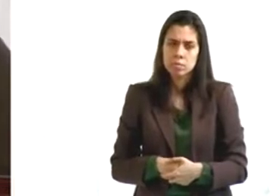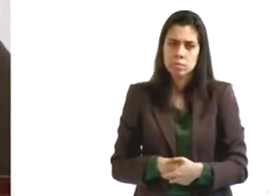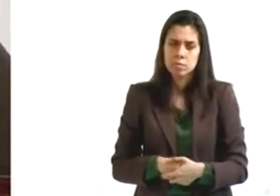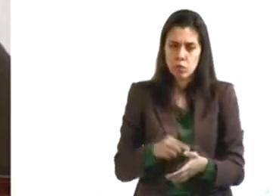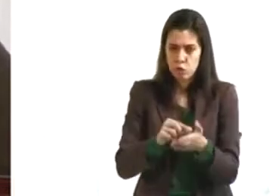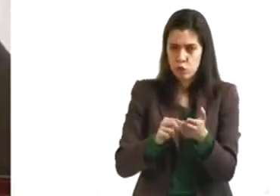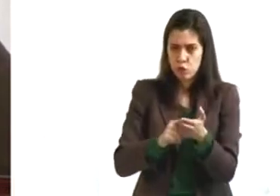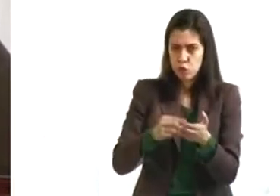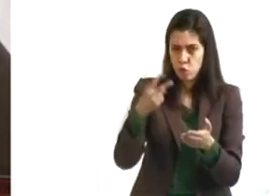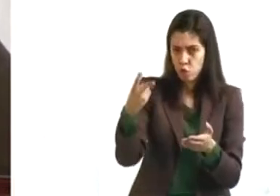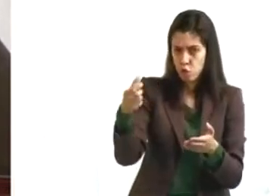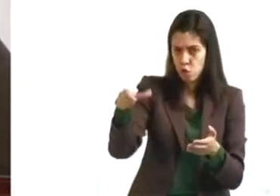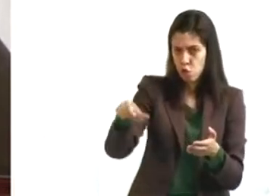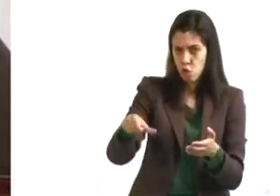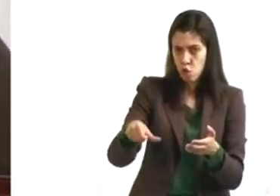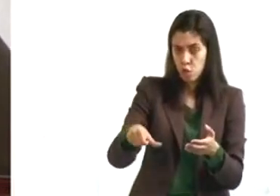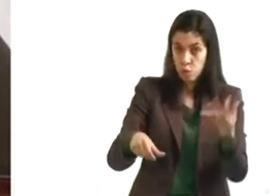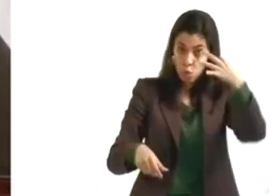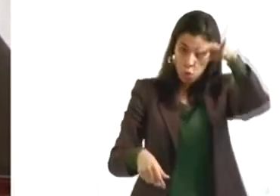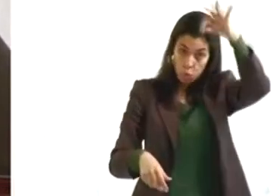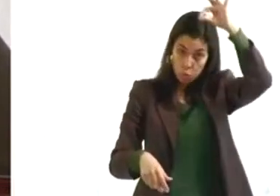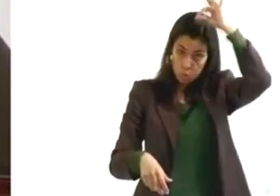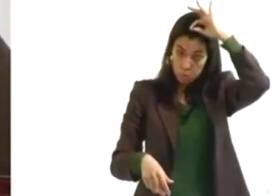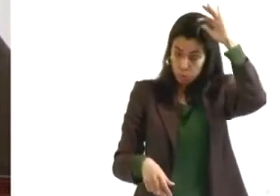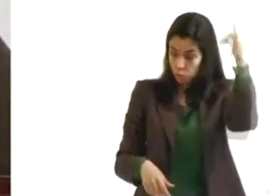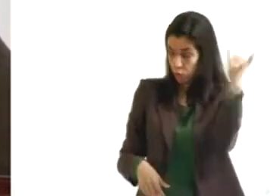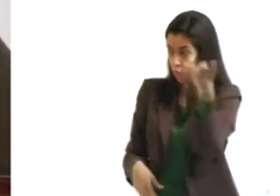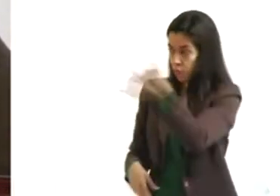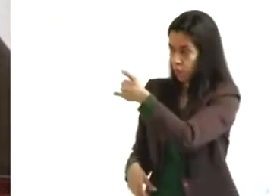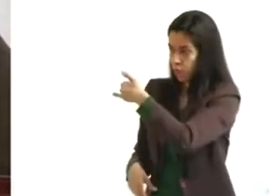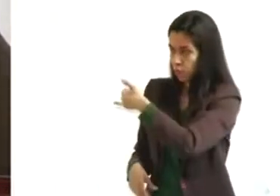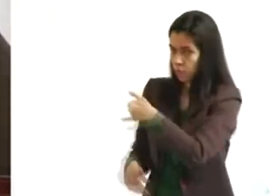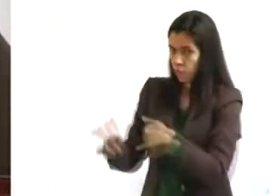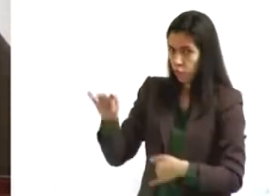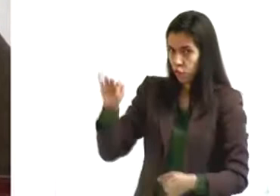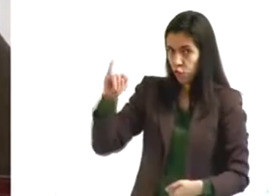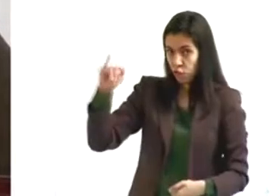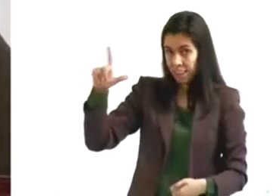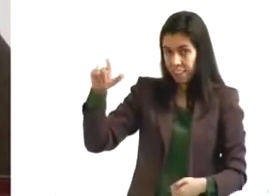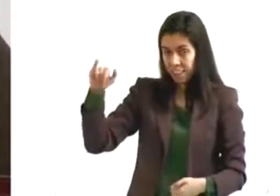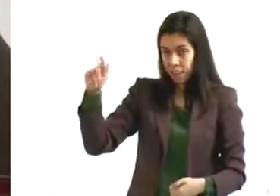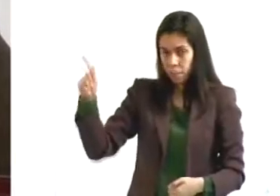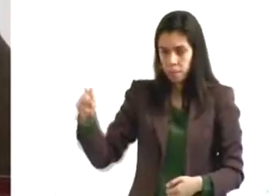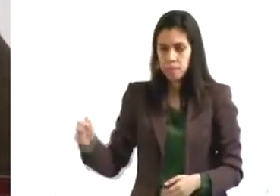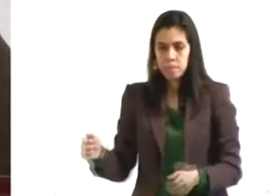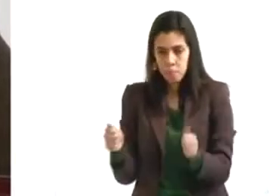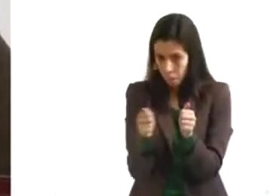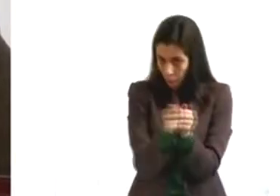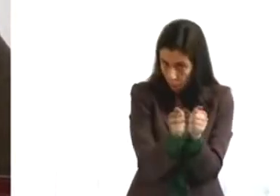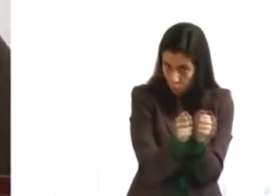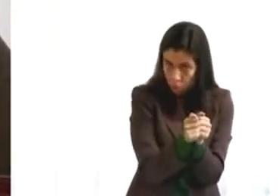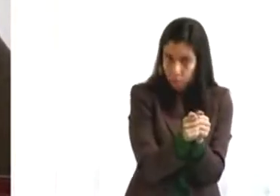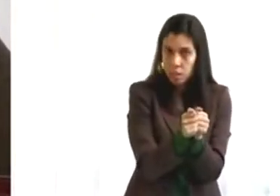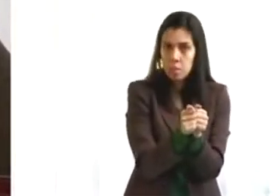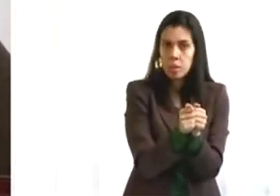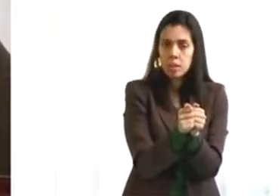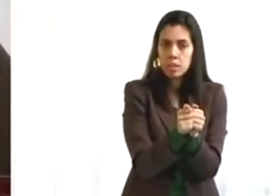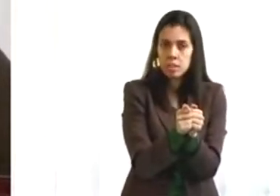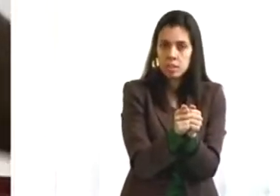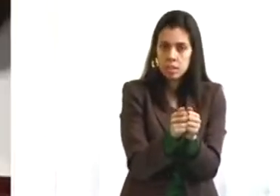29. Então disse o Espírito a Filipe: aproxima-te deste carro e